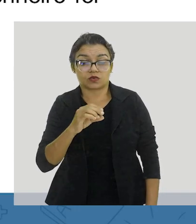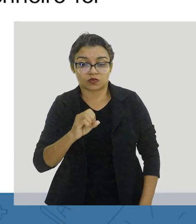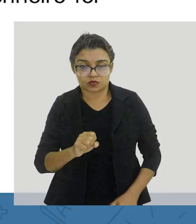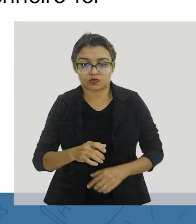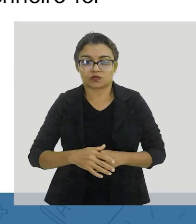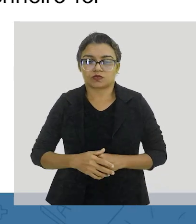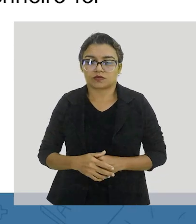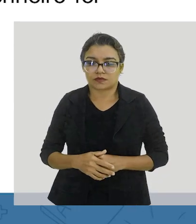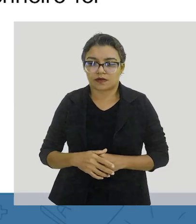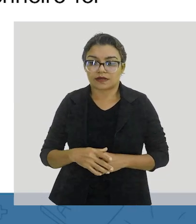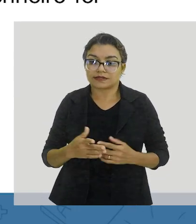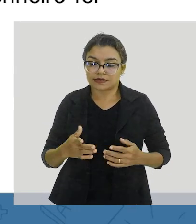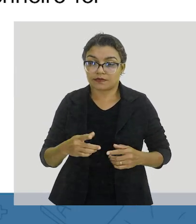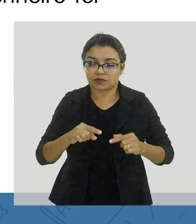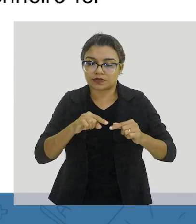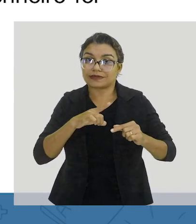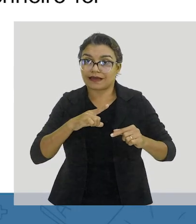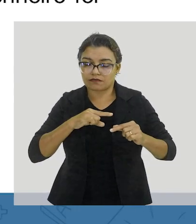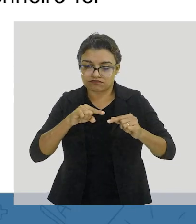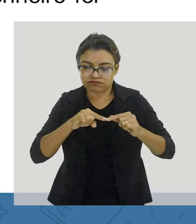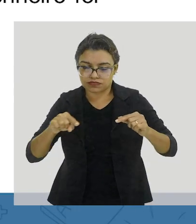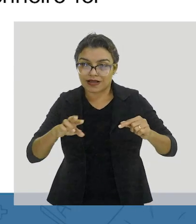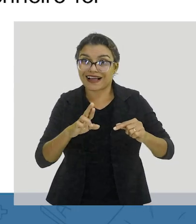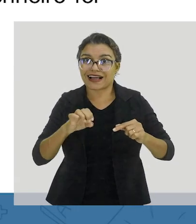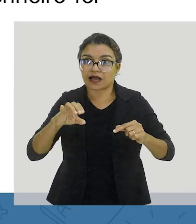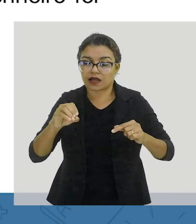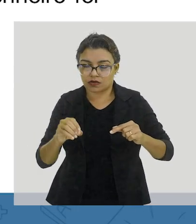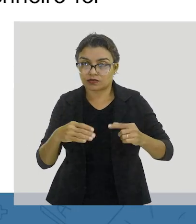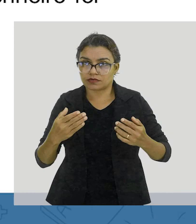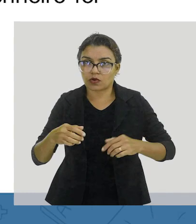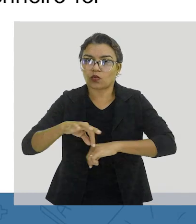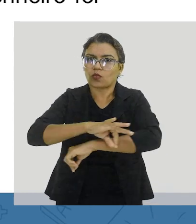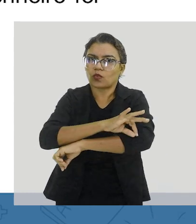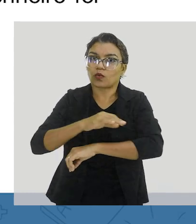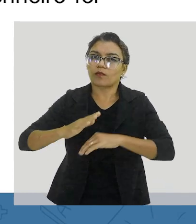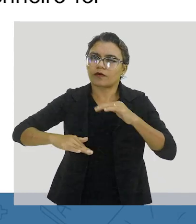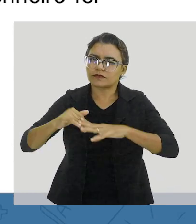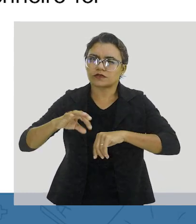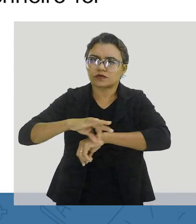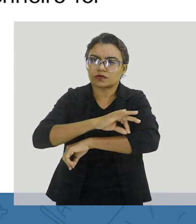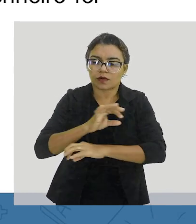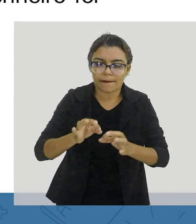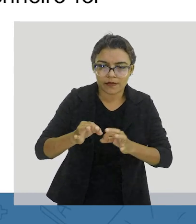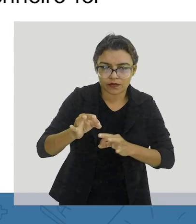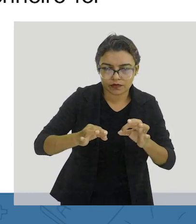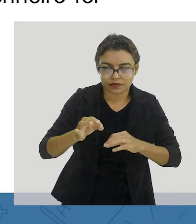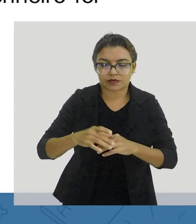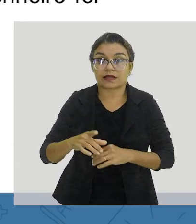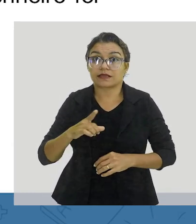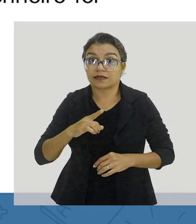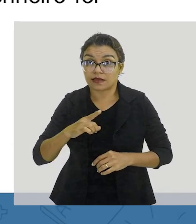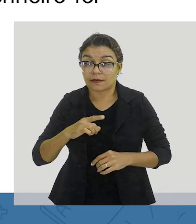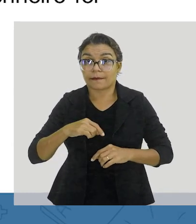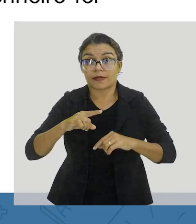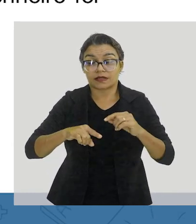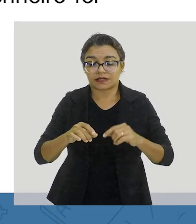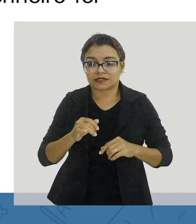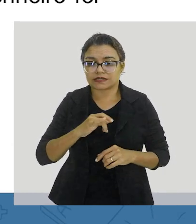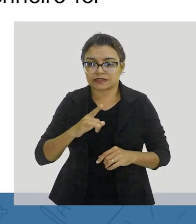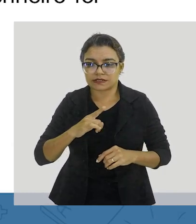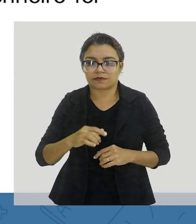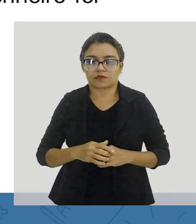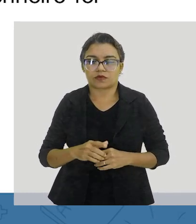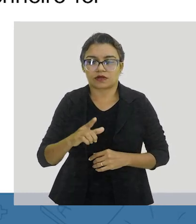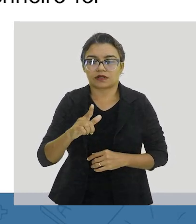raios, pois o chafariz está cheio, o engenheiro fez a seguinte medição. Esticou uma trena tangente